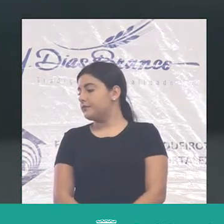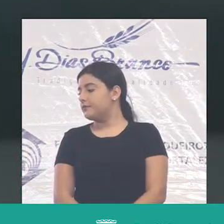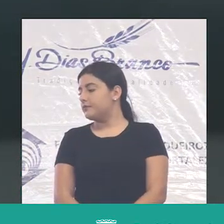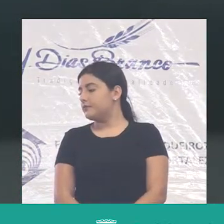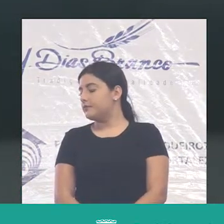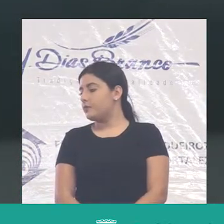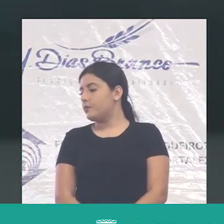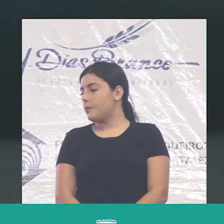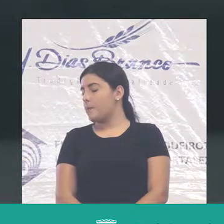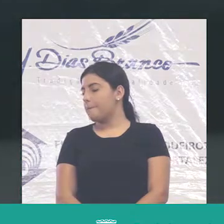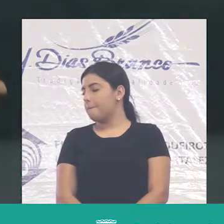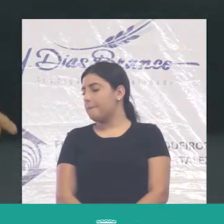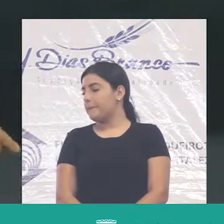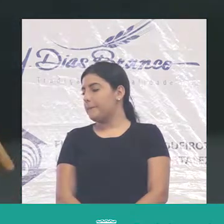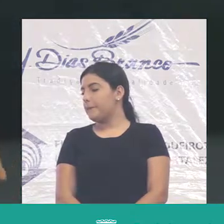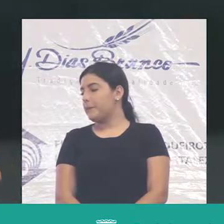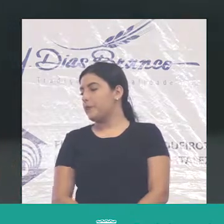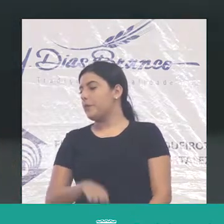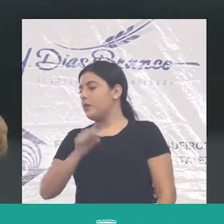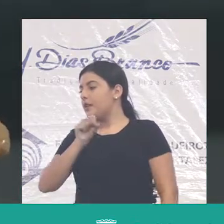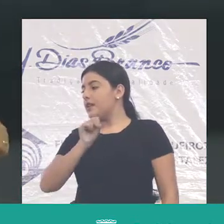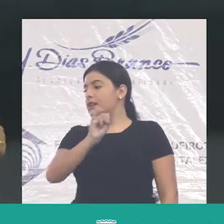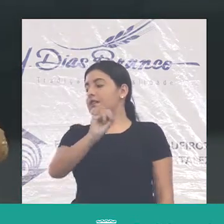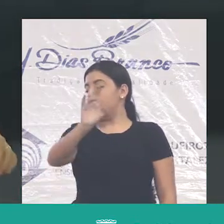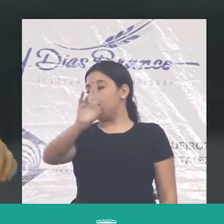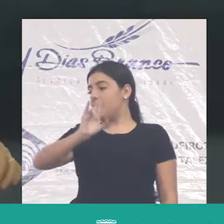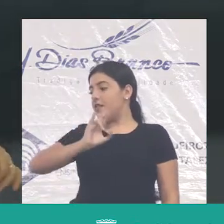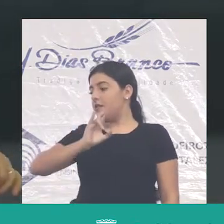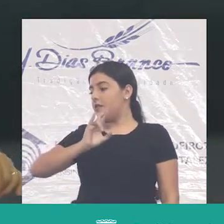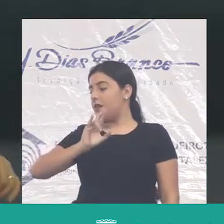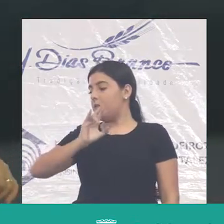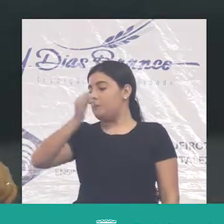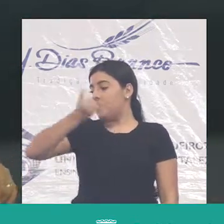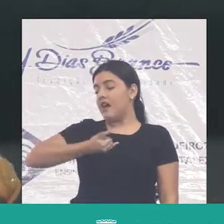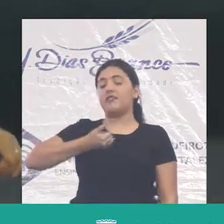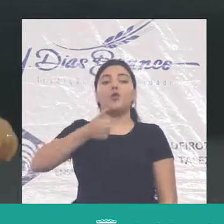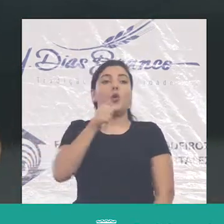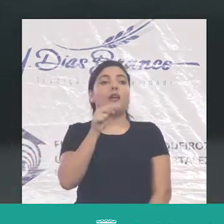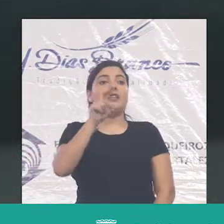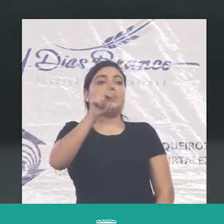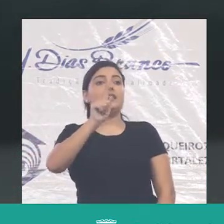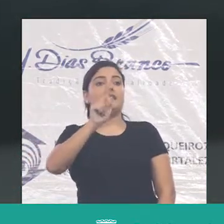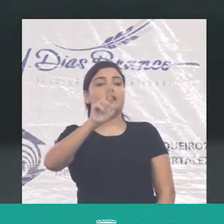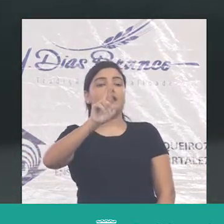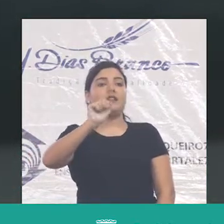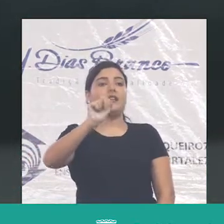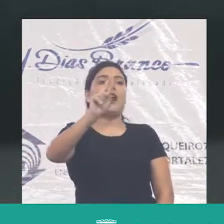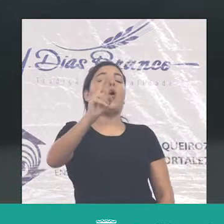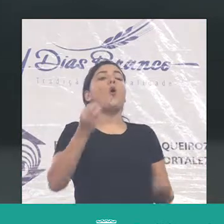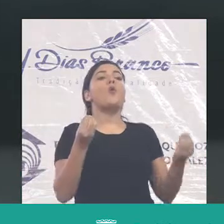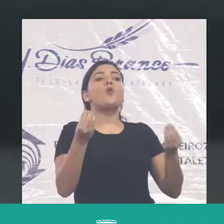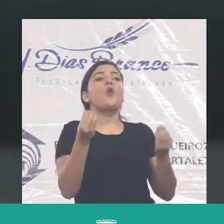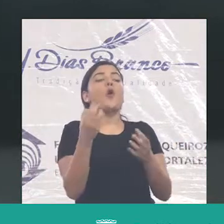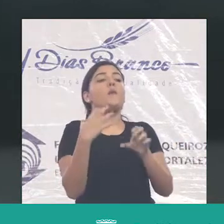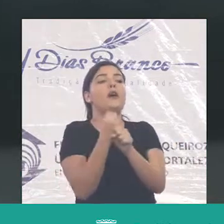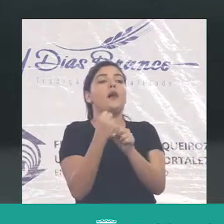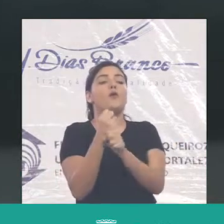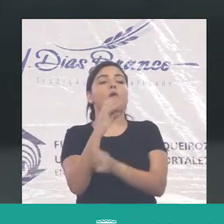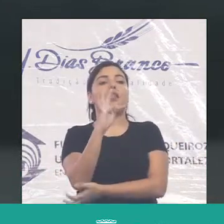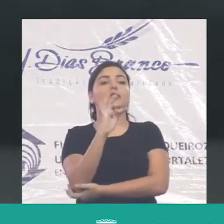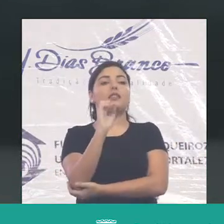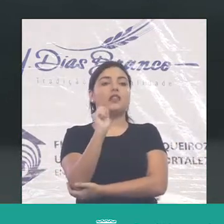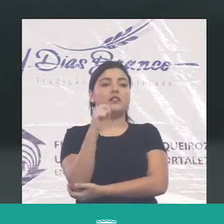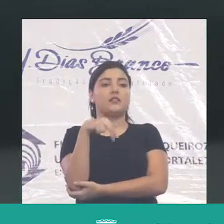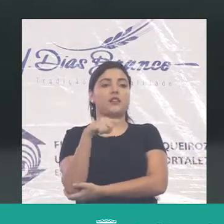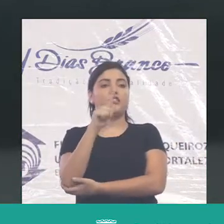Só um instantinho. Se ele disse que o ângulo é 15 graus, como é que a gente calcula tangente do ângulo? Como é que a gente calcula tangente